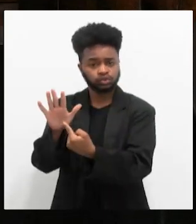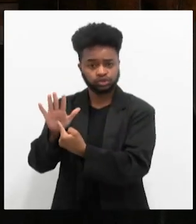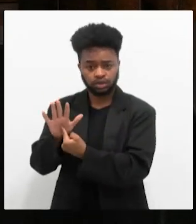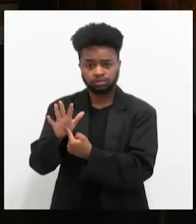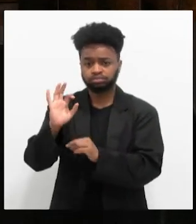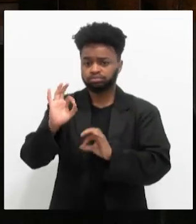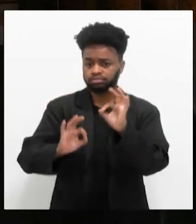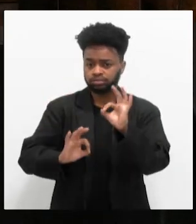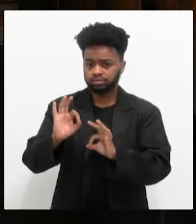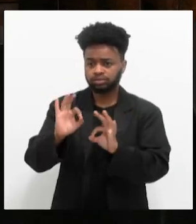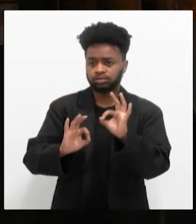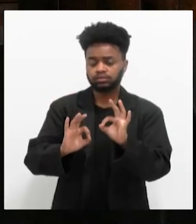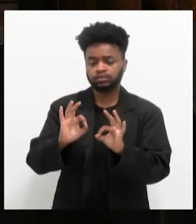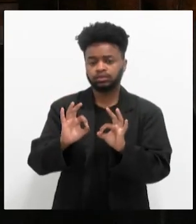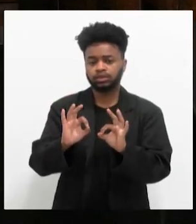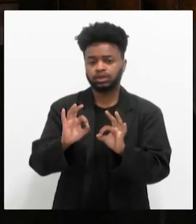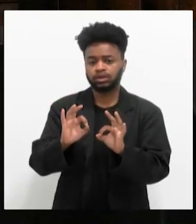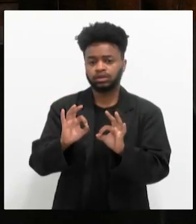de